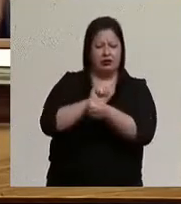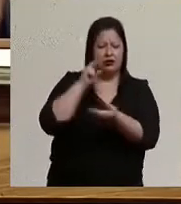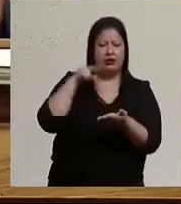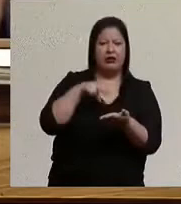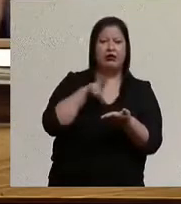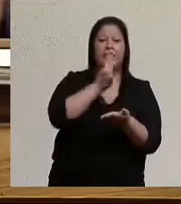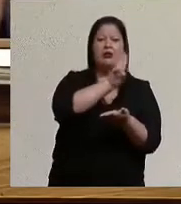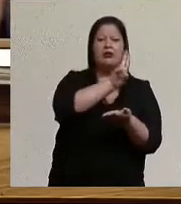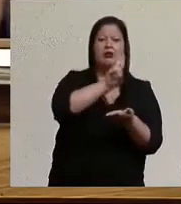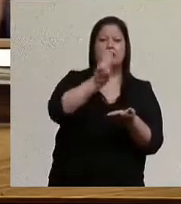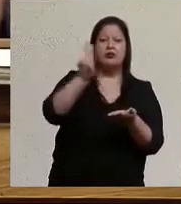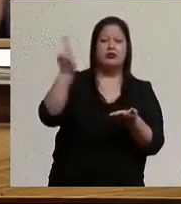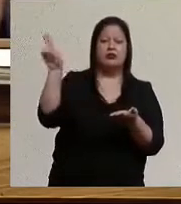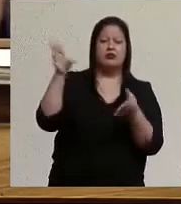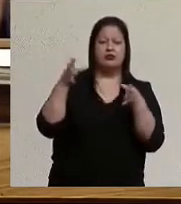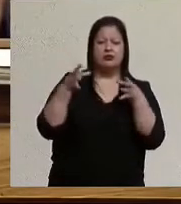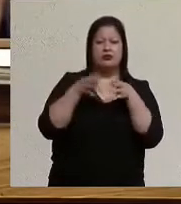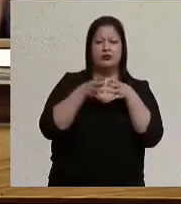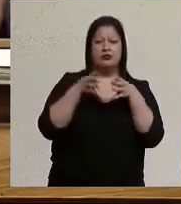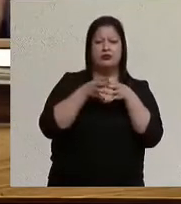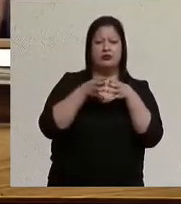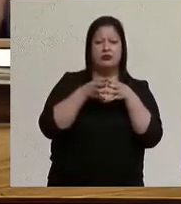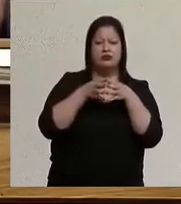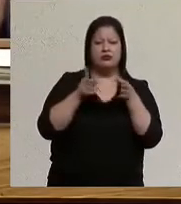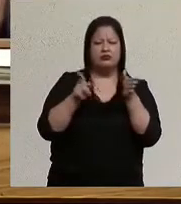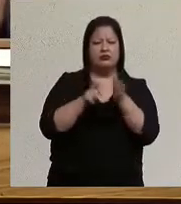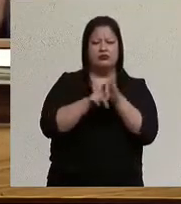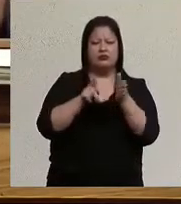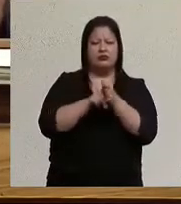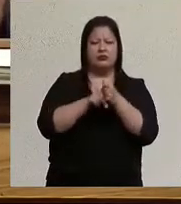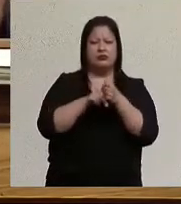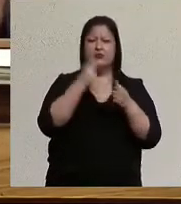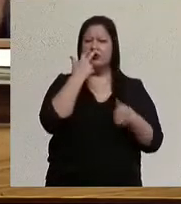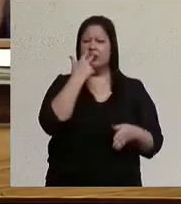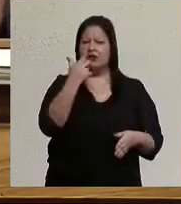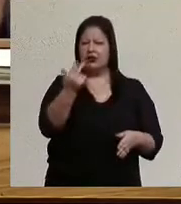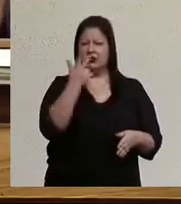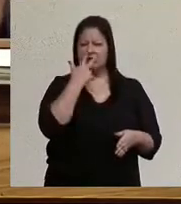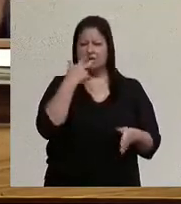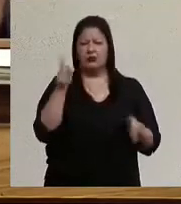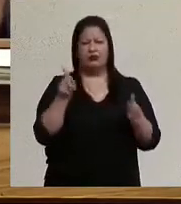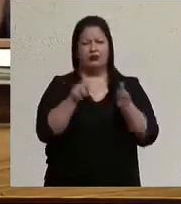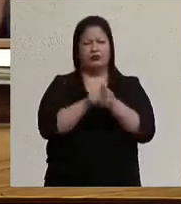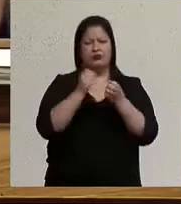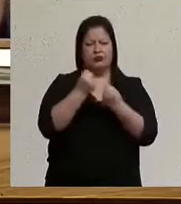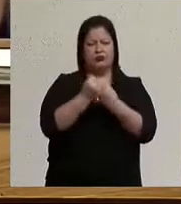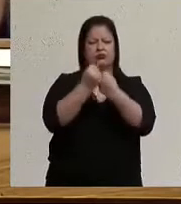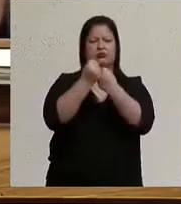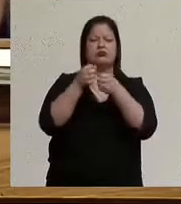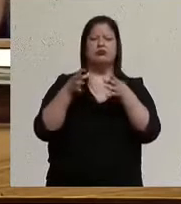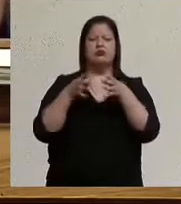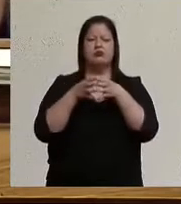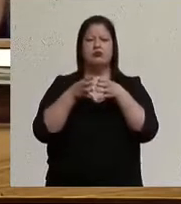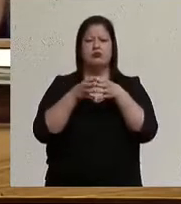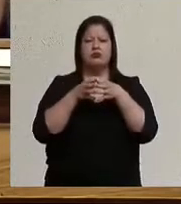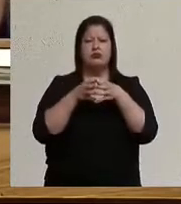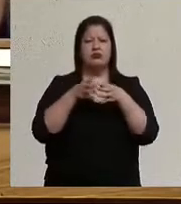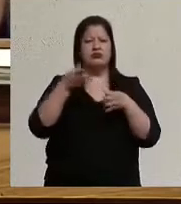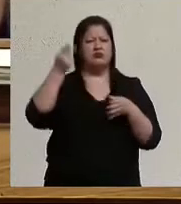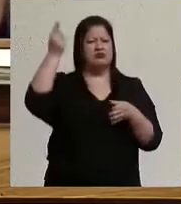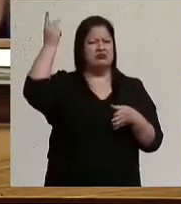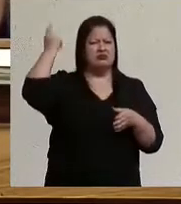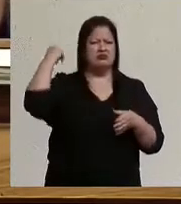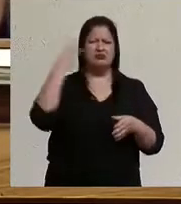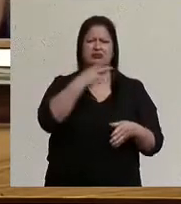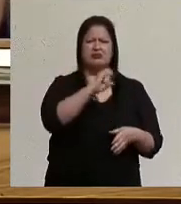ver é o nome do grupo ou as cores do grupo que você tá apoiando Enfim então isso na eleição